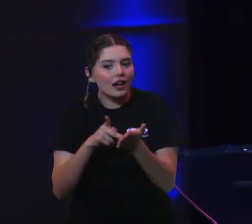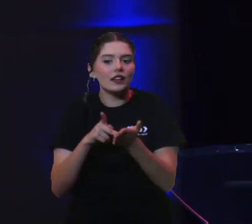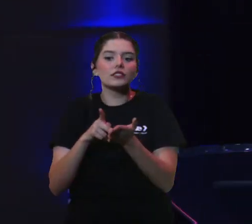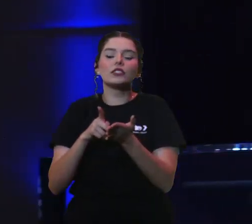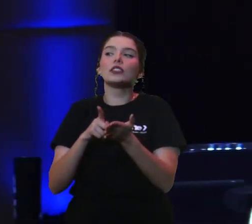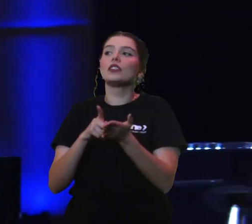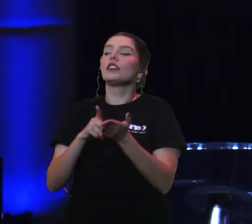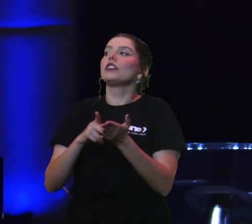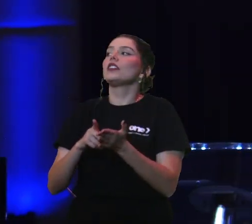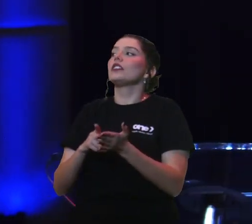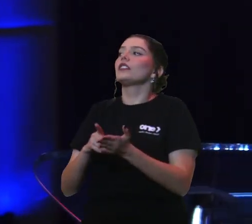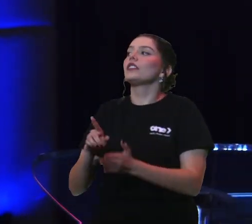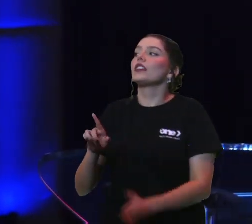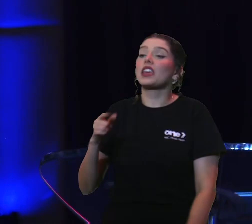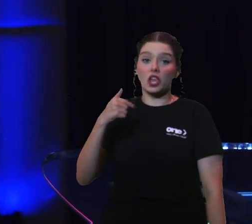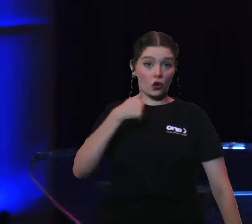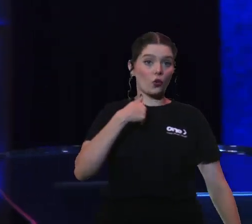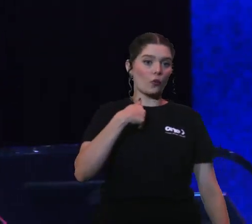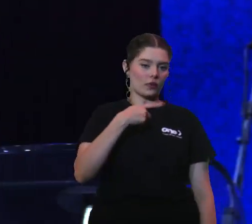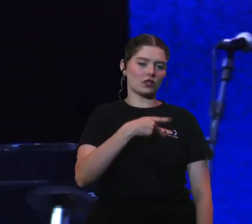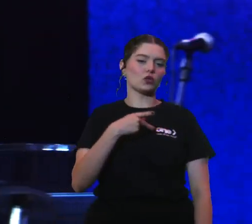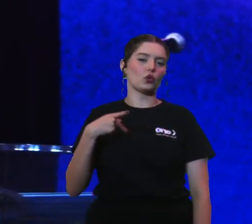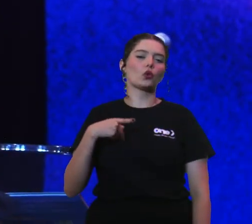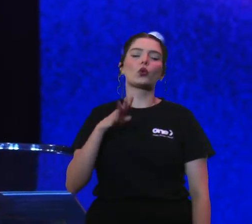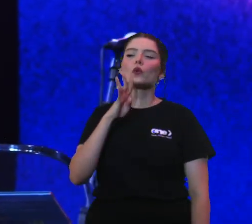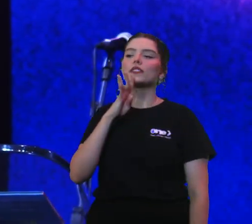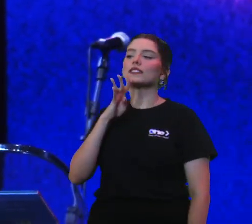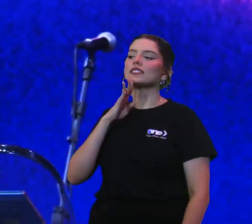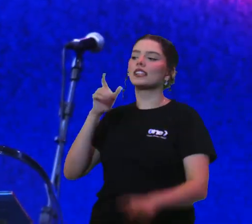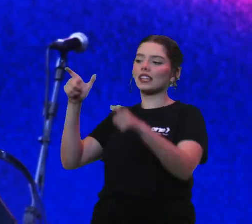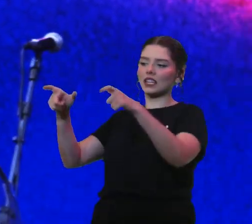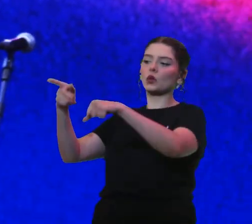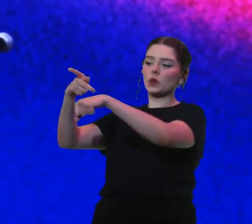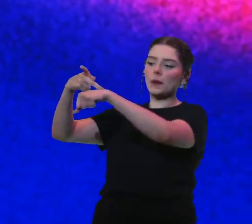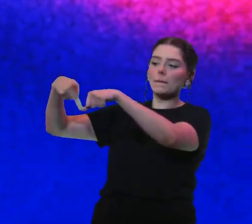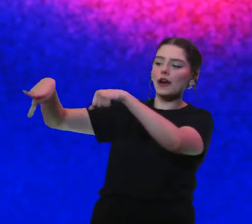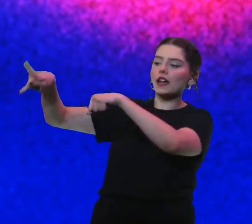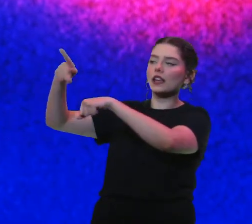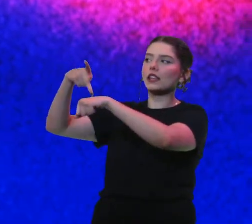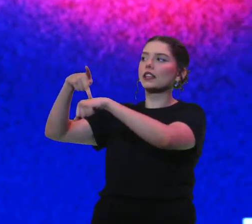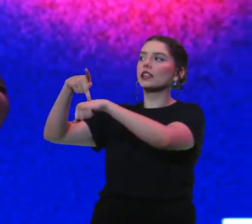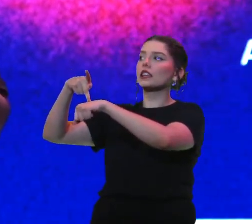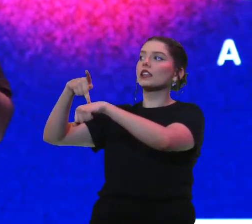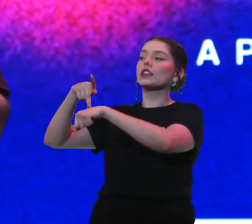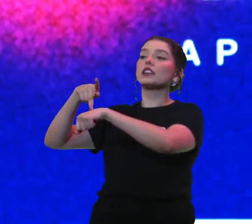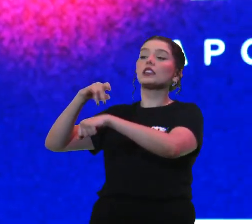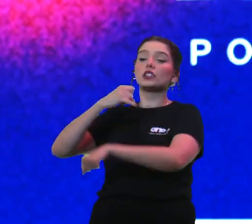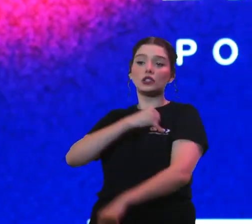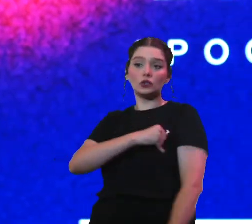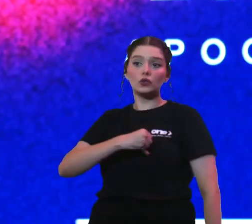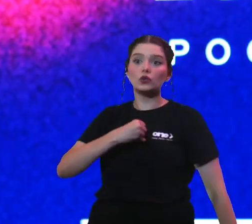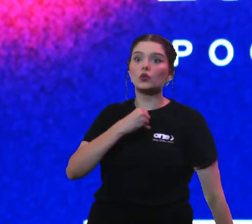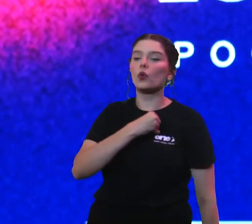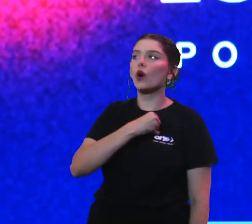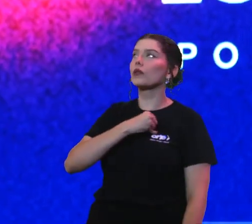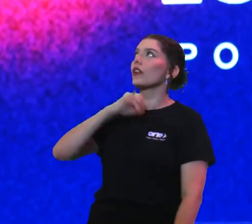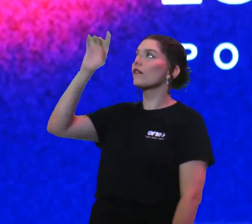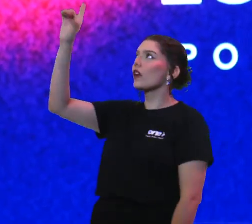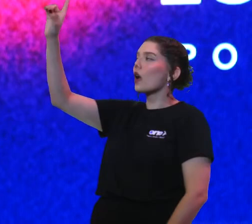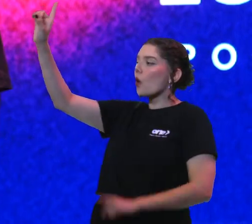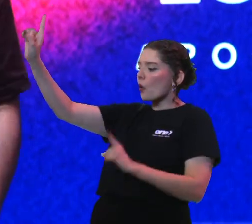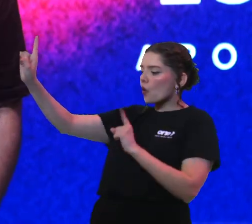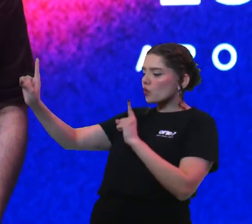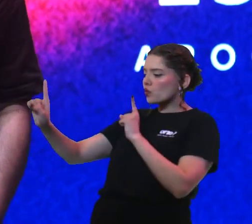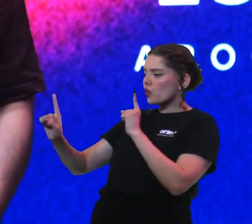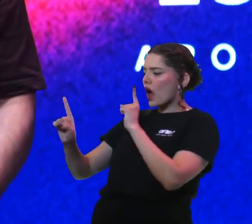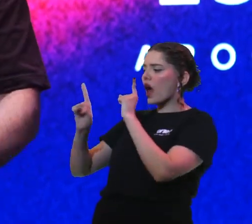conhecer a ilha de Patmos e a caverna onde, bem provavelmente, João havia tido esse encontro e a revelação do Senhor